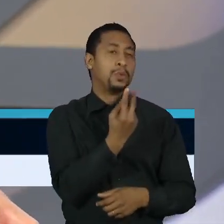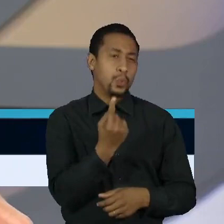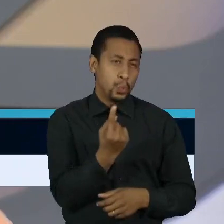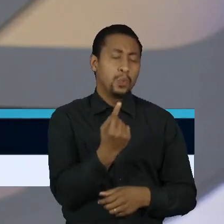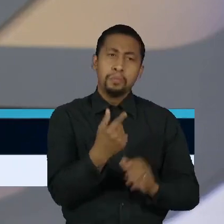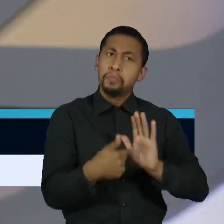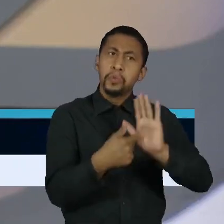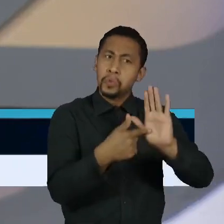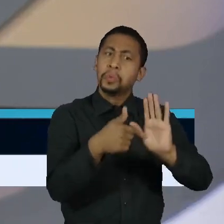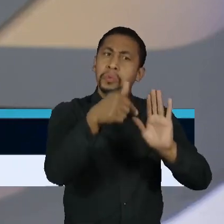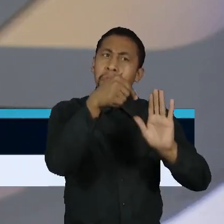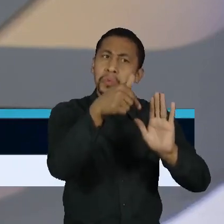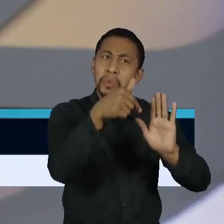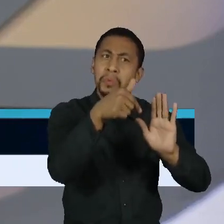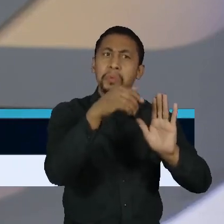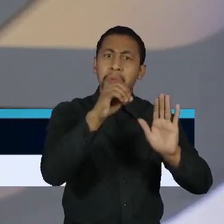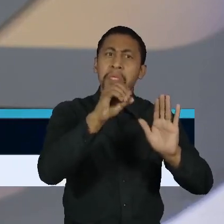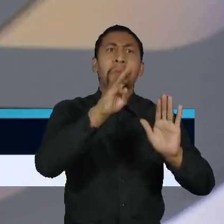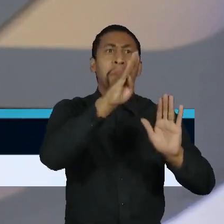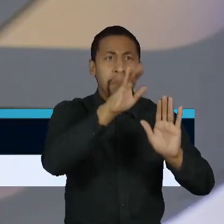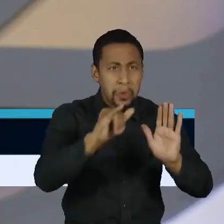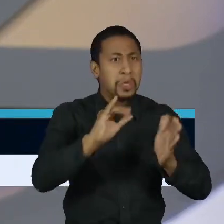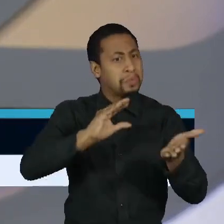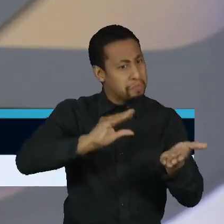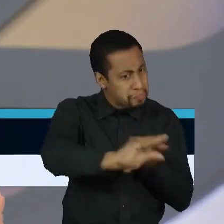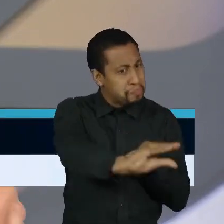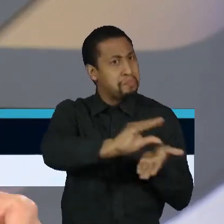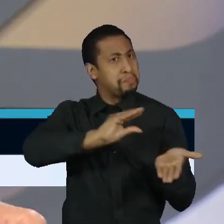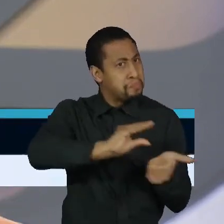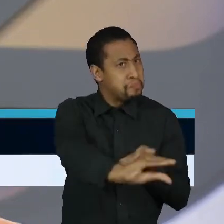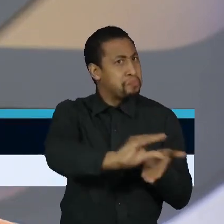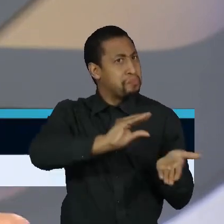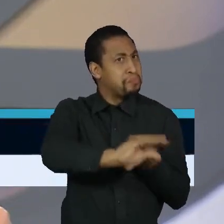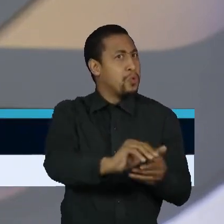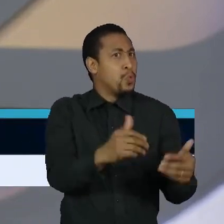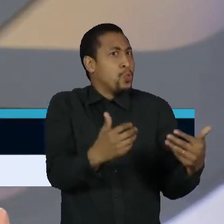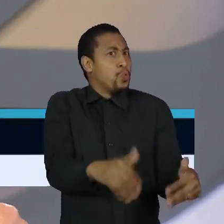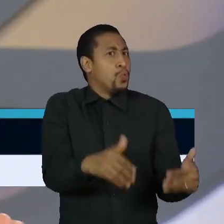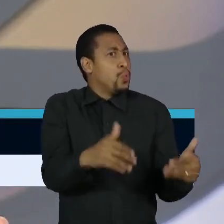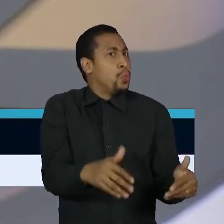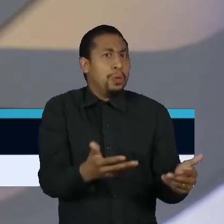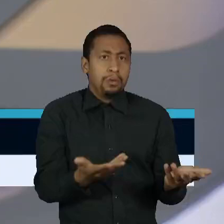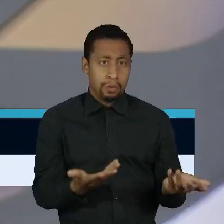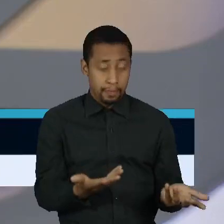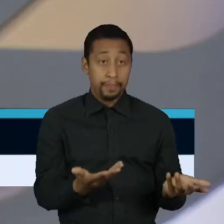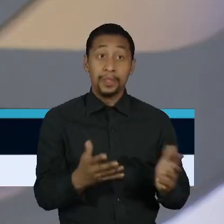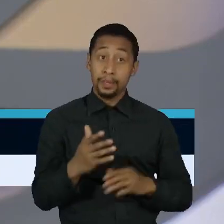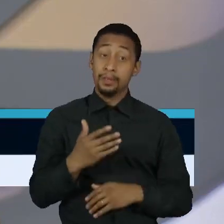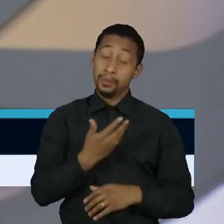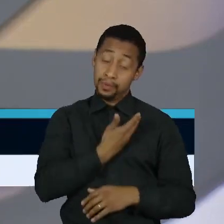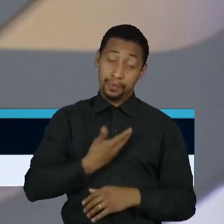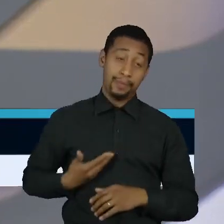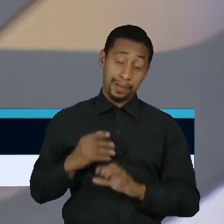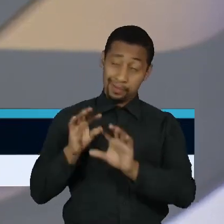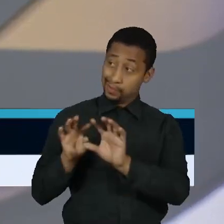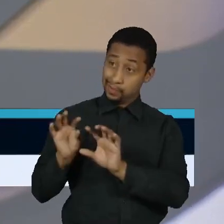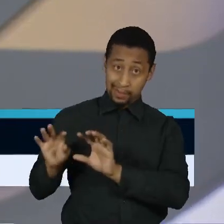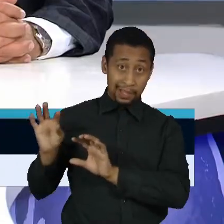investimentos. Então, quanto mais interferência do Estado, né,